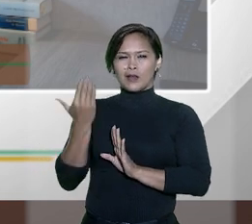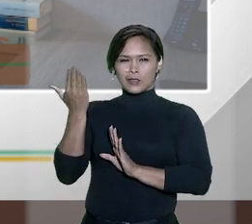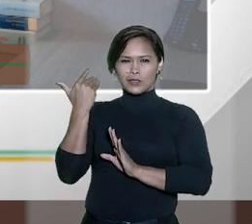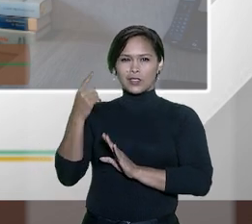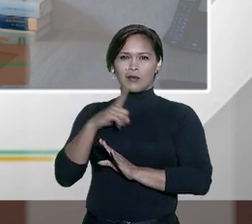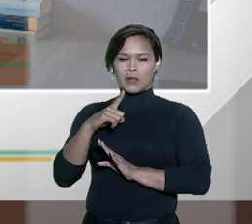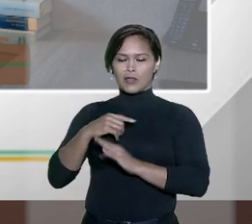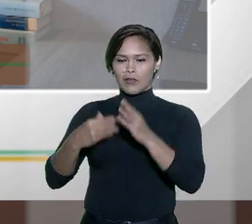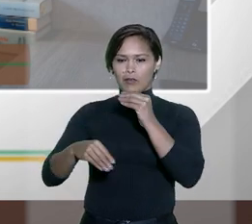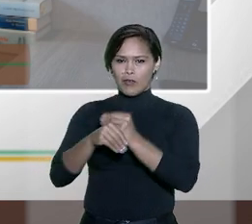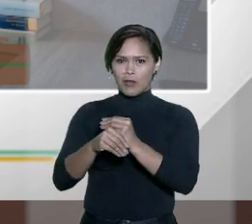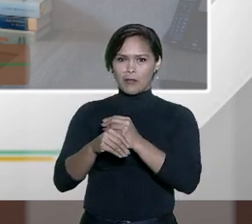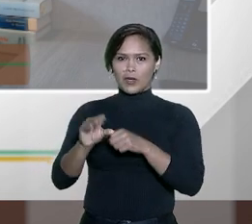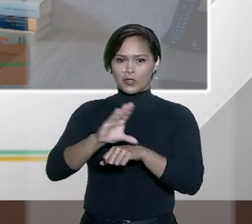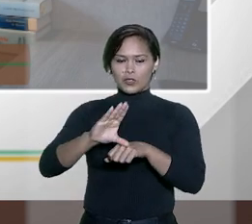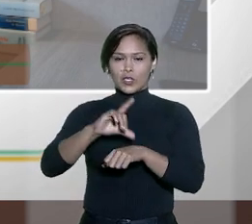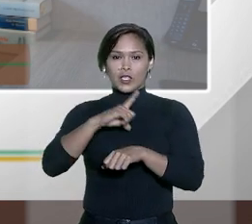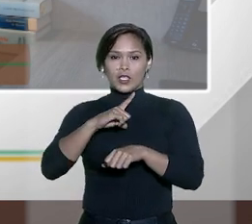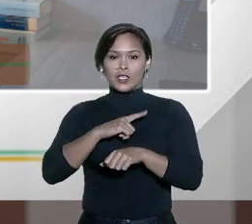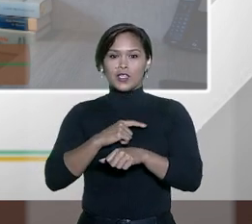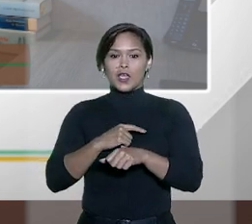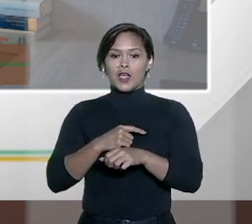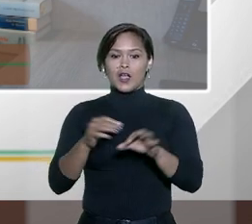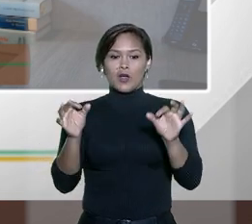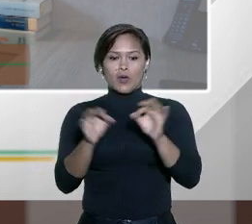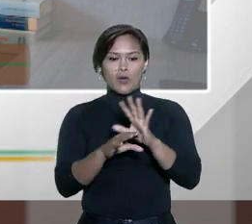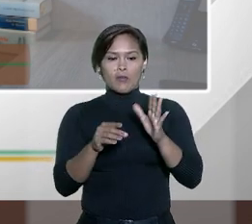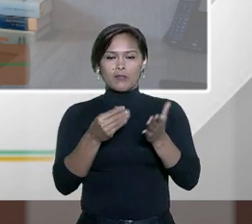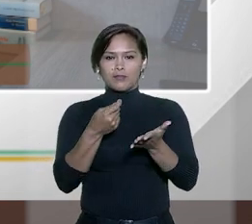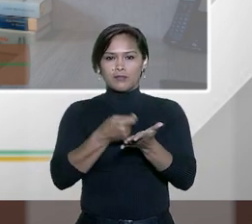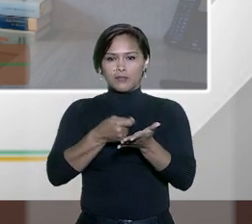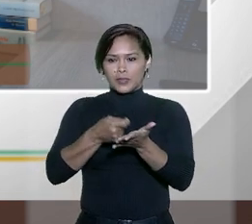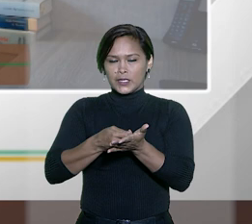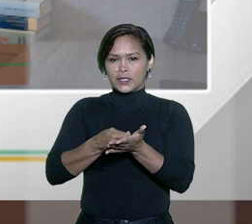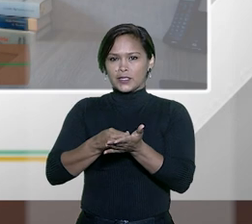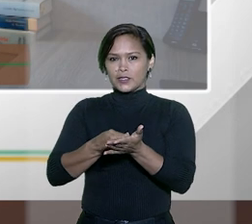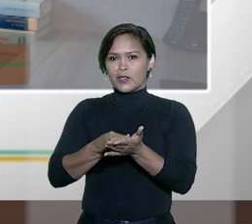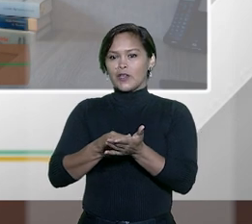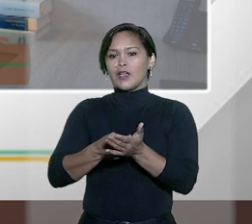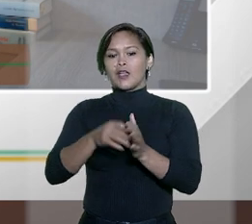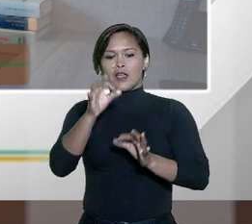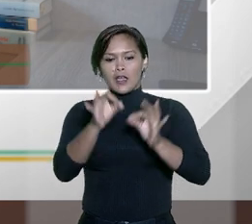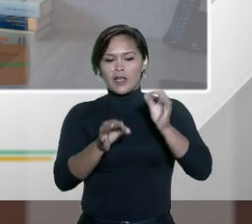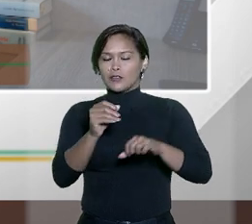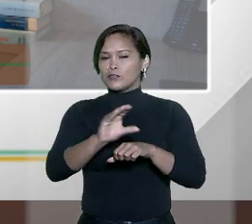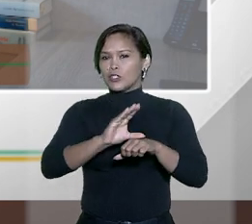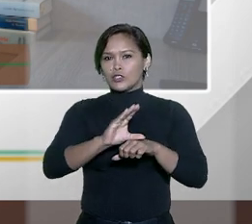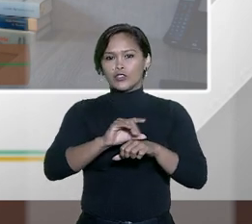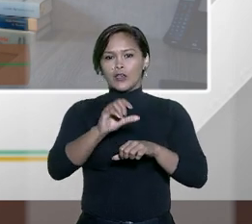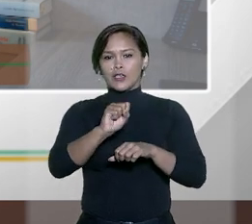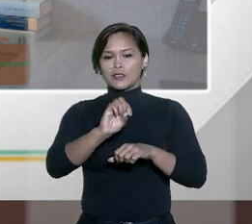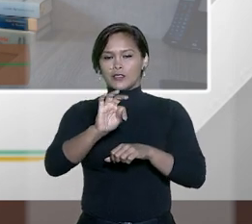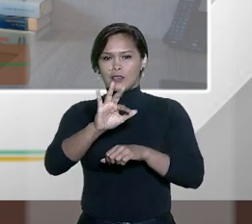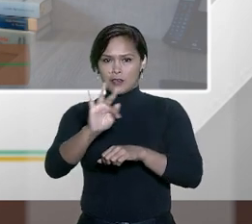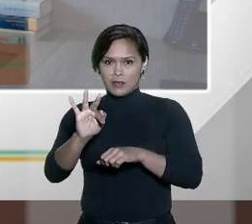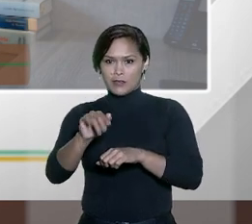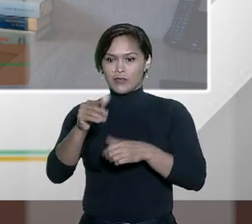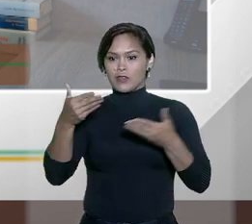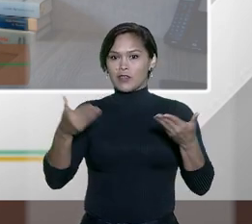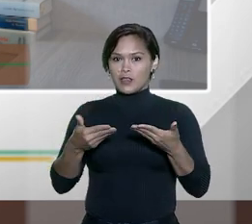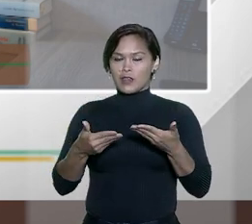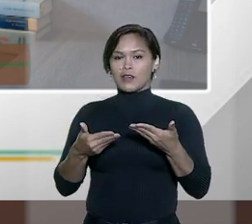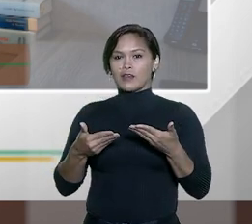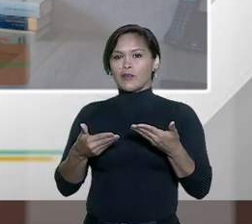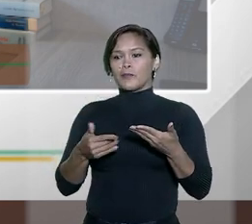antigamente houve uma emenda constitucional prevendo a compensação. Essa emenda constitucional foi julgada inconstitucional pelo STF, e